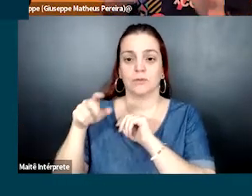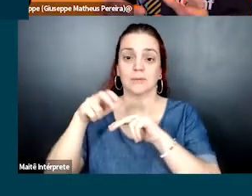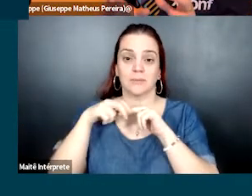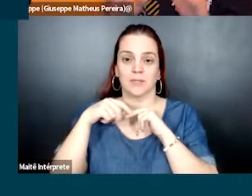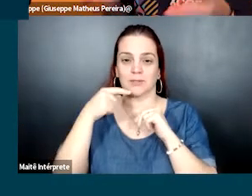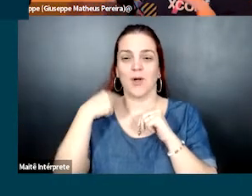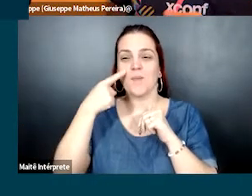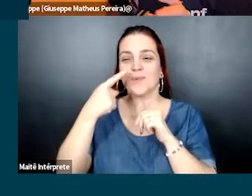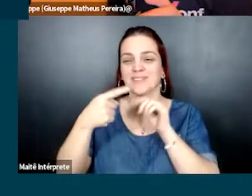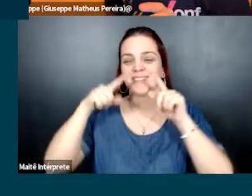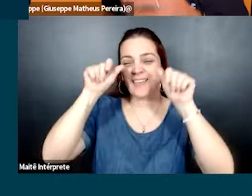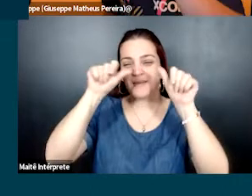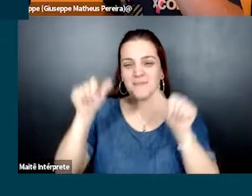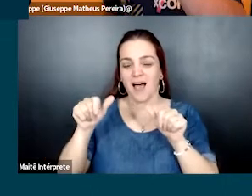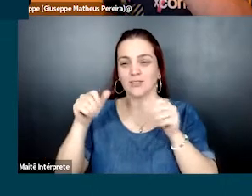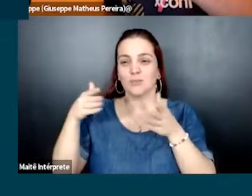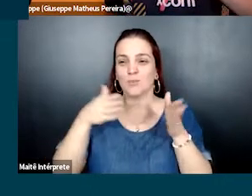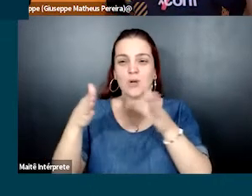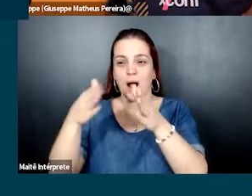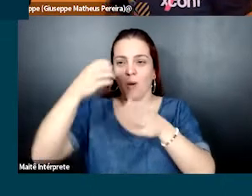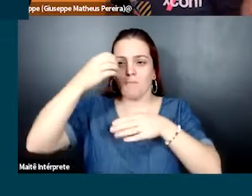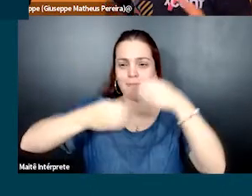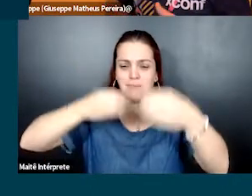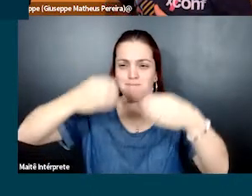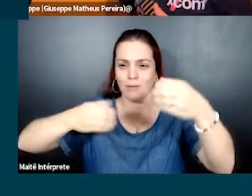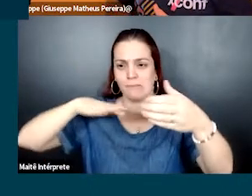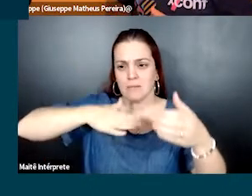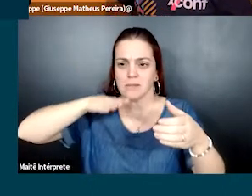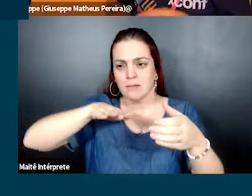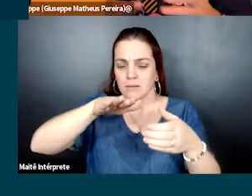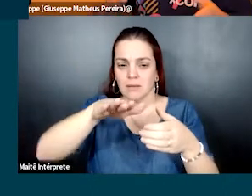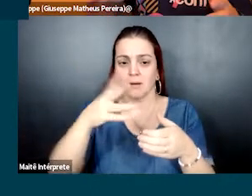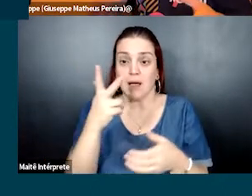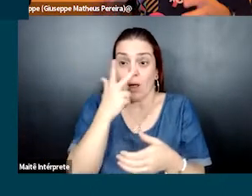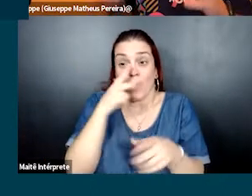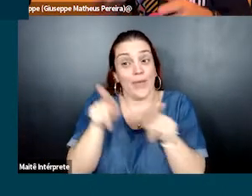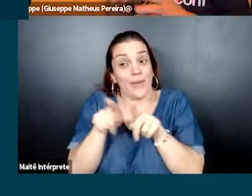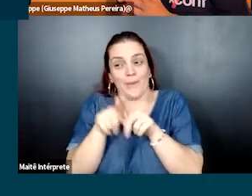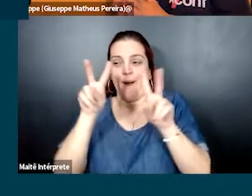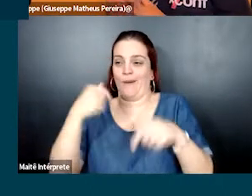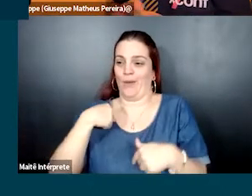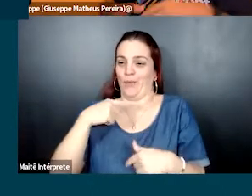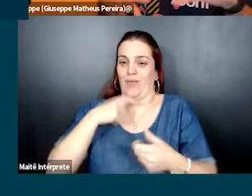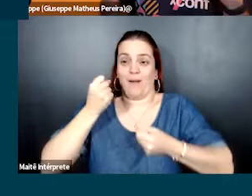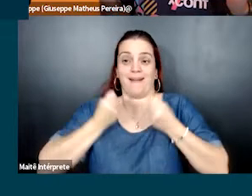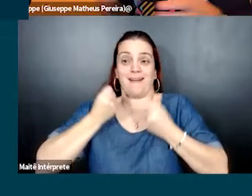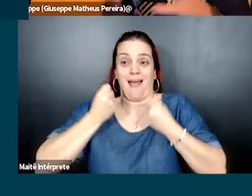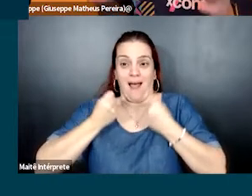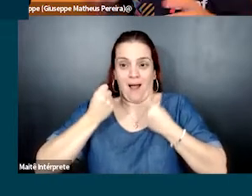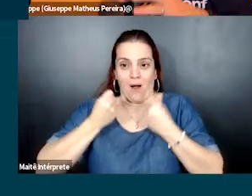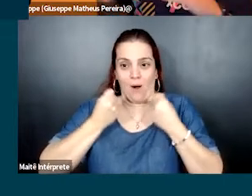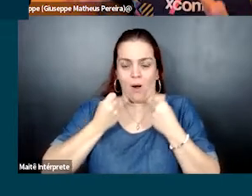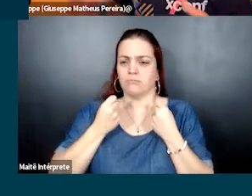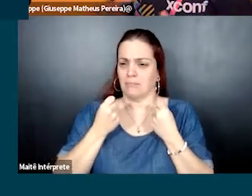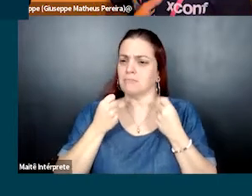uma foto de uma estrada esburacada, porque num outro talk, um técnico, era como se eu tivesse um carro, uma stack, o carro